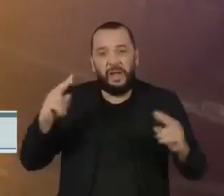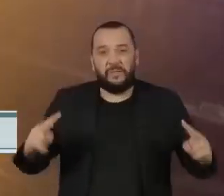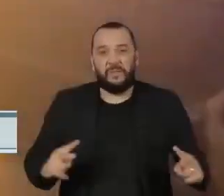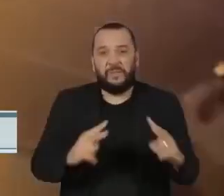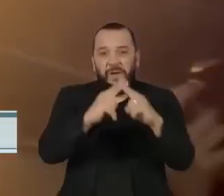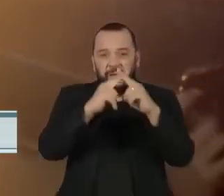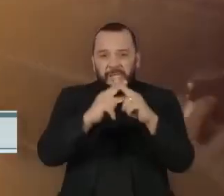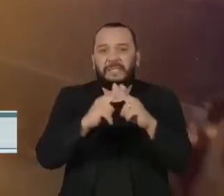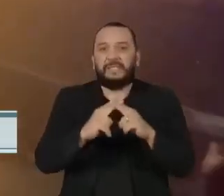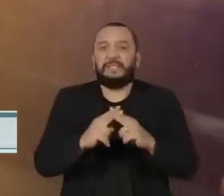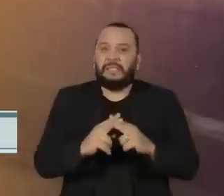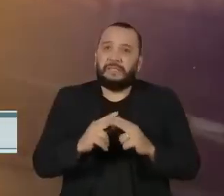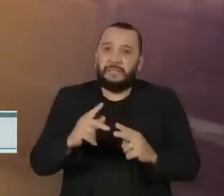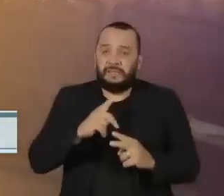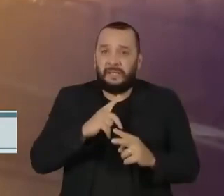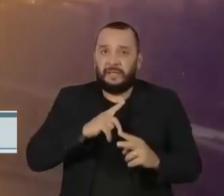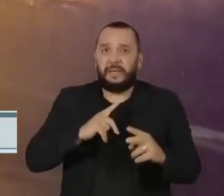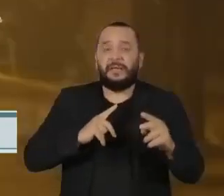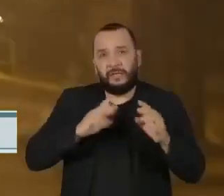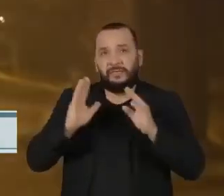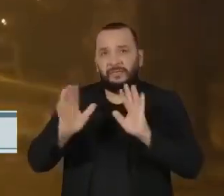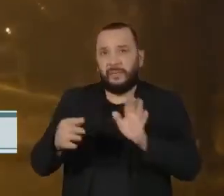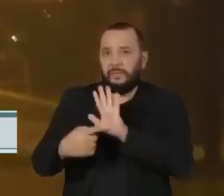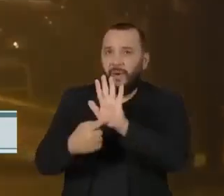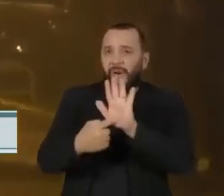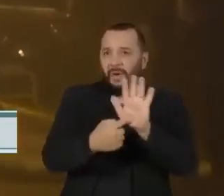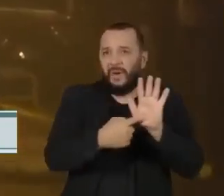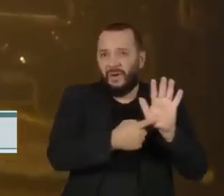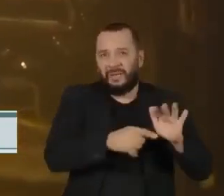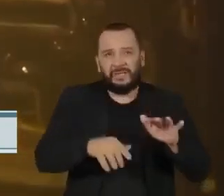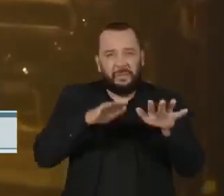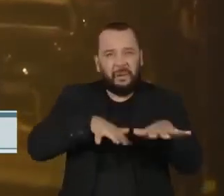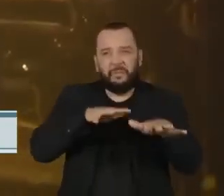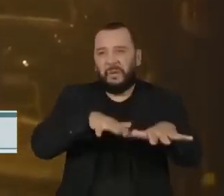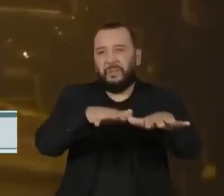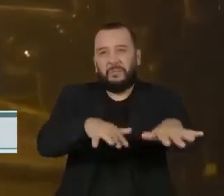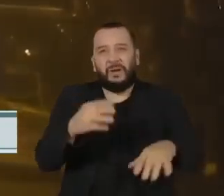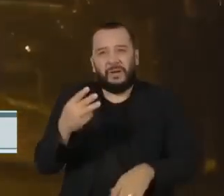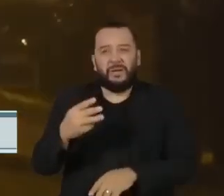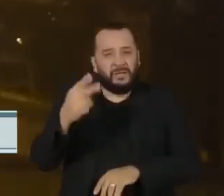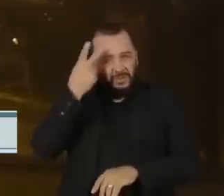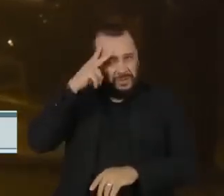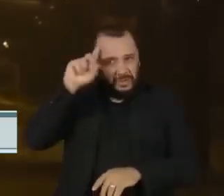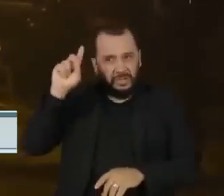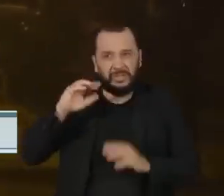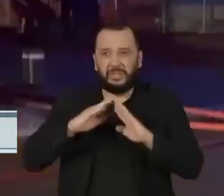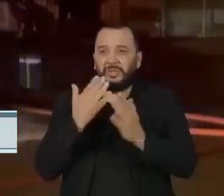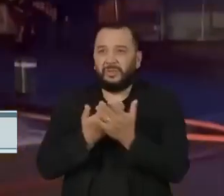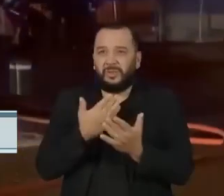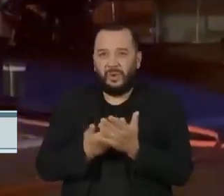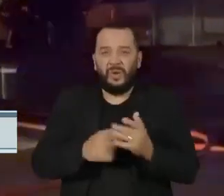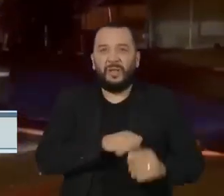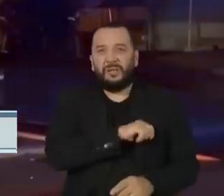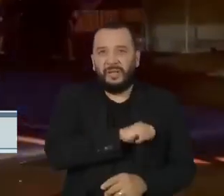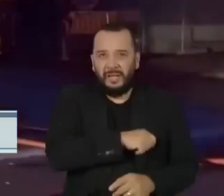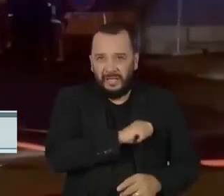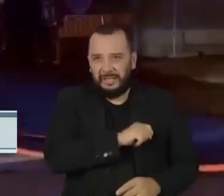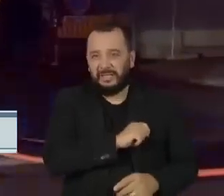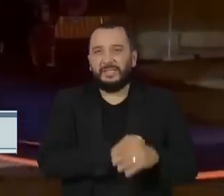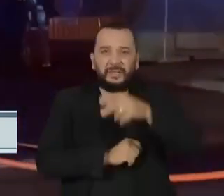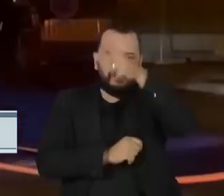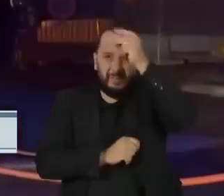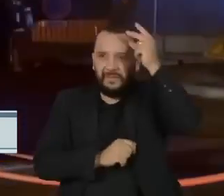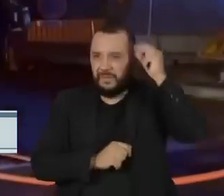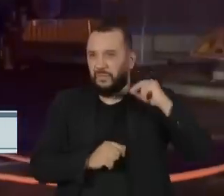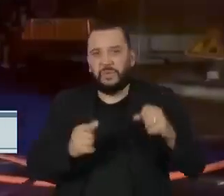francesa. Imagens que se repetem há dois dias em diversos pontos do país. Escolas, delegacias de polícia e sedes de prefeituras